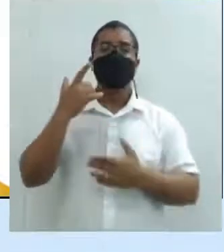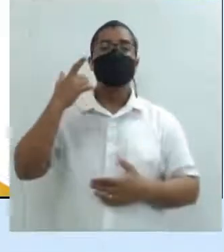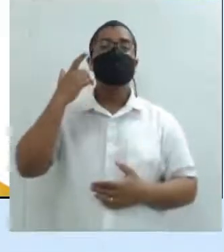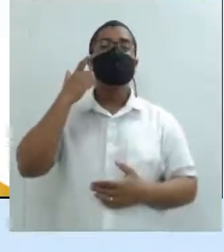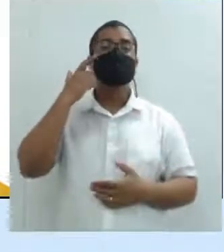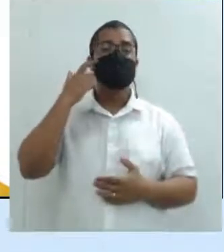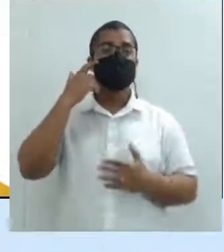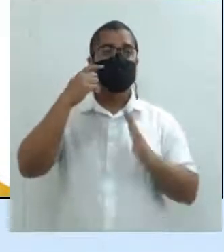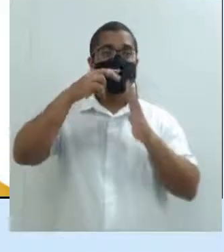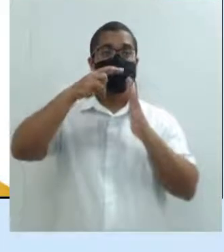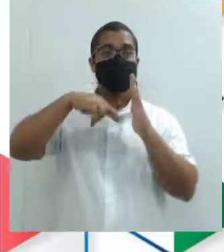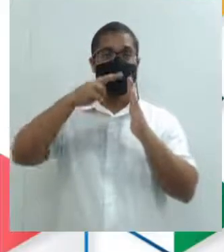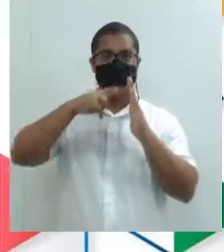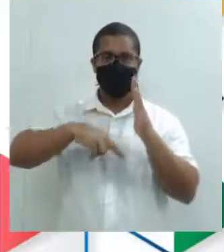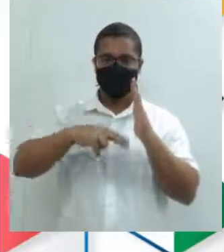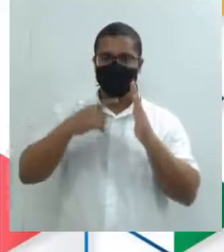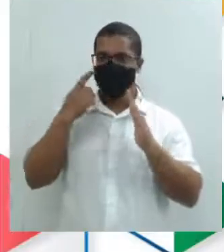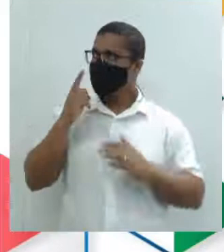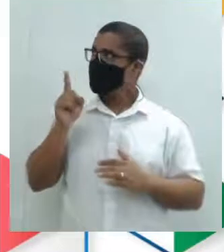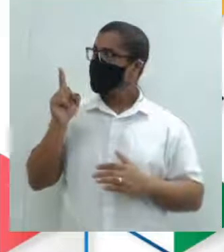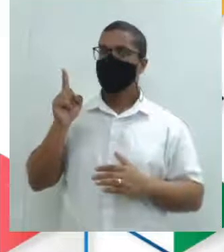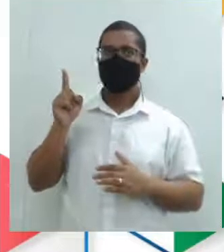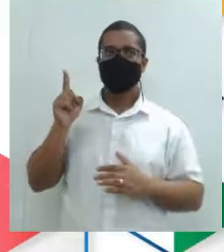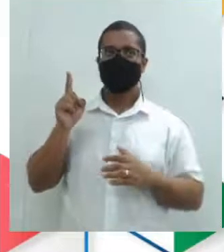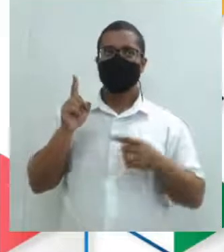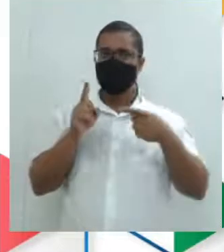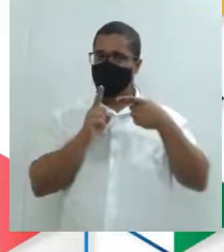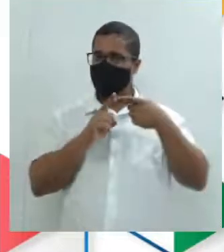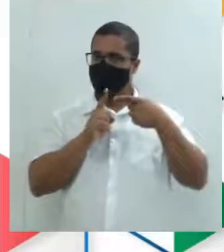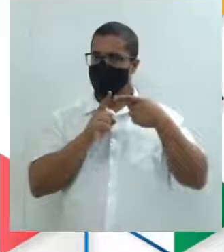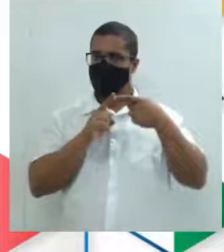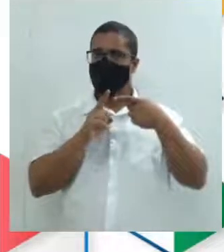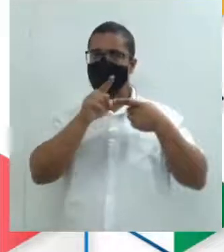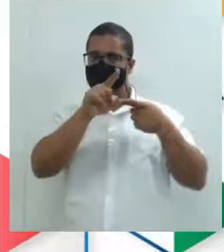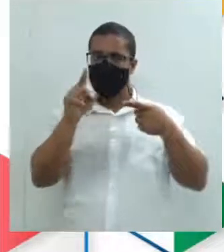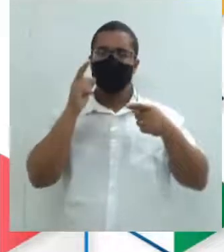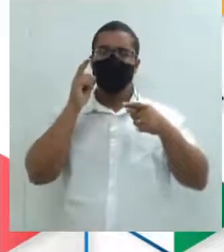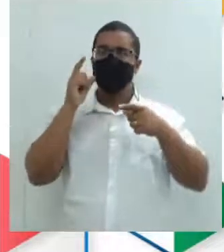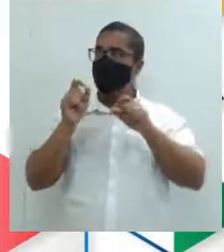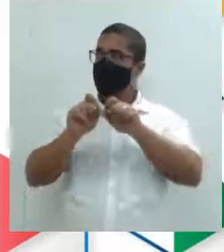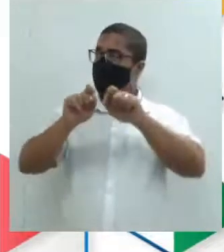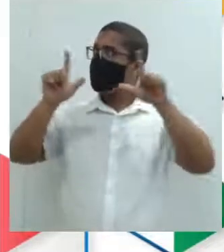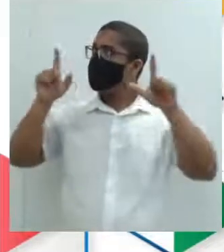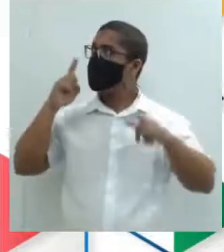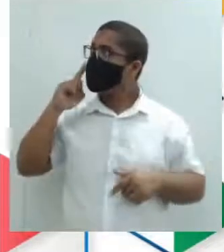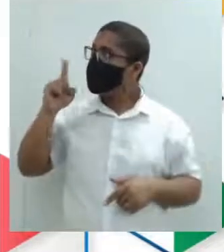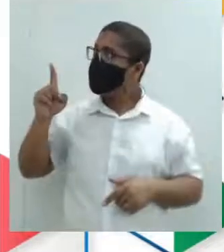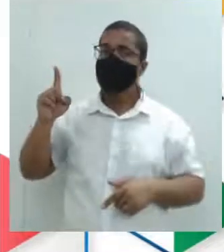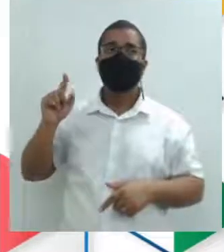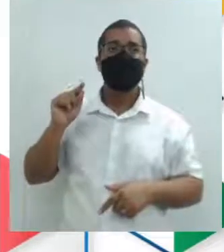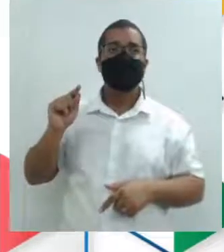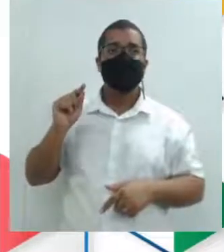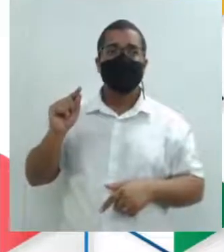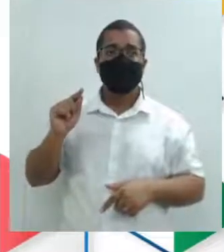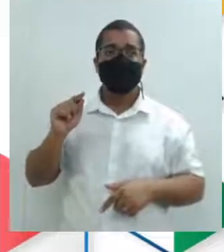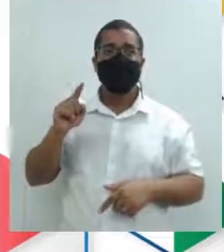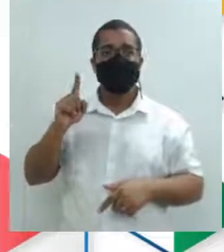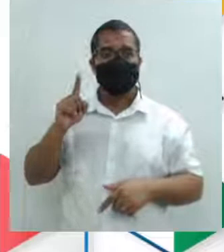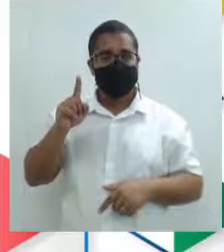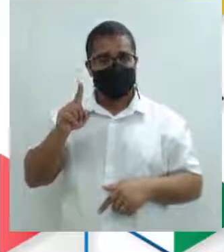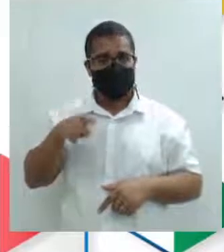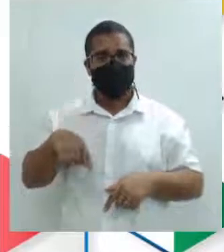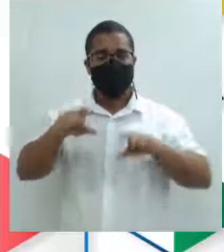nossas leituras. A primeira leitura, como vocês podem ver na tela, é a leitura de